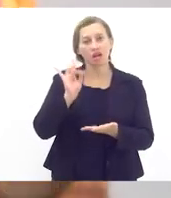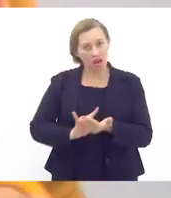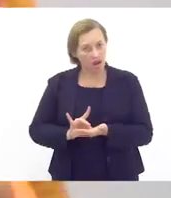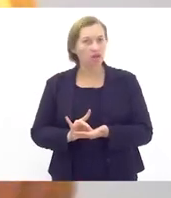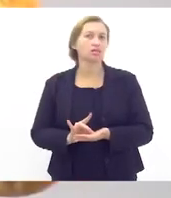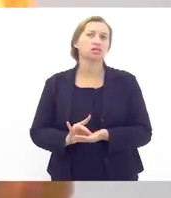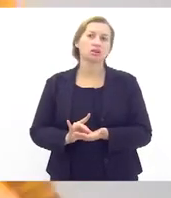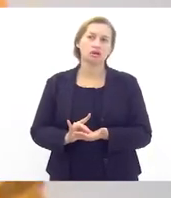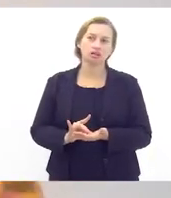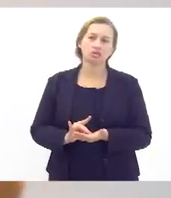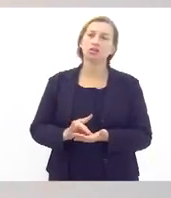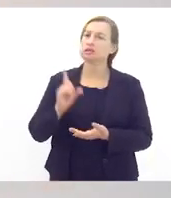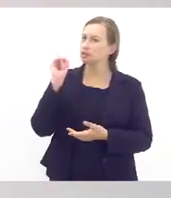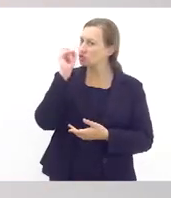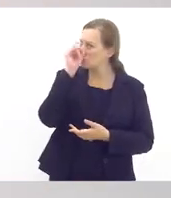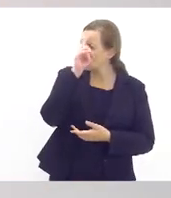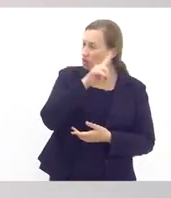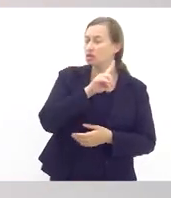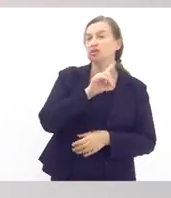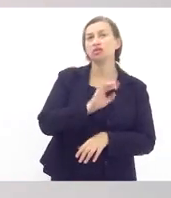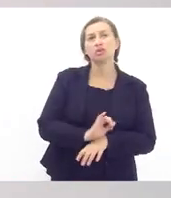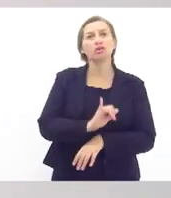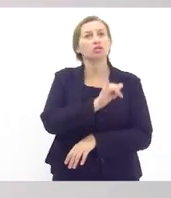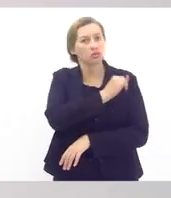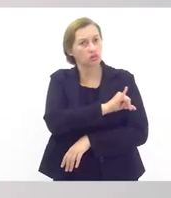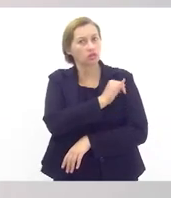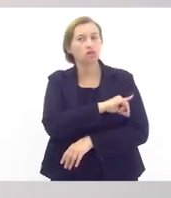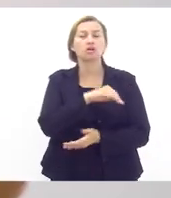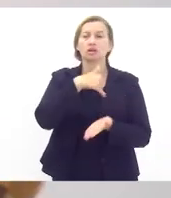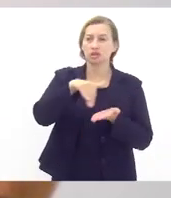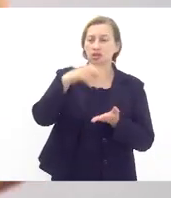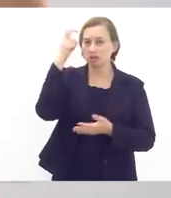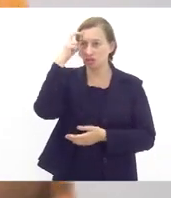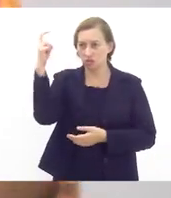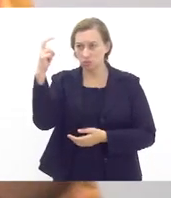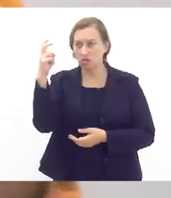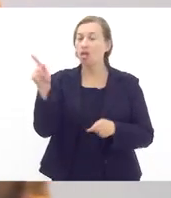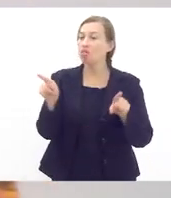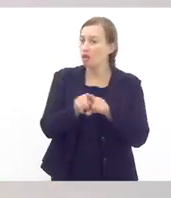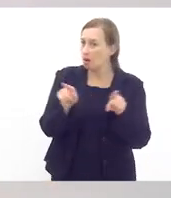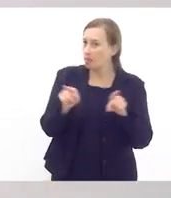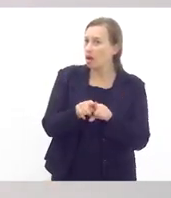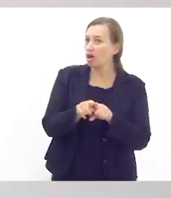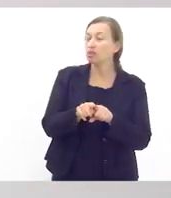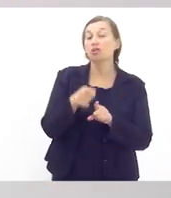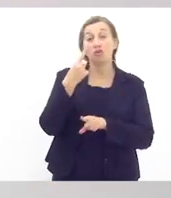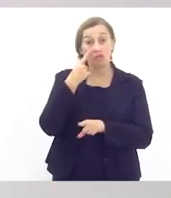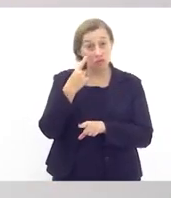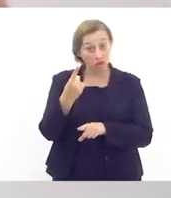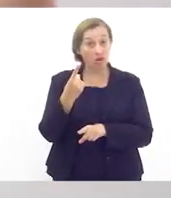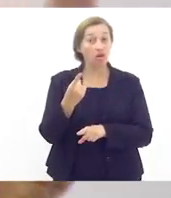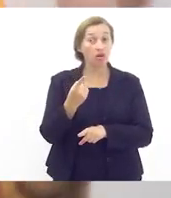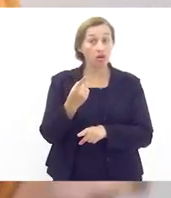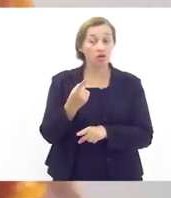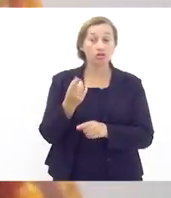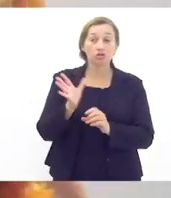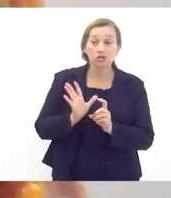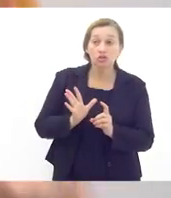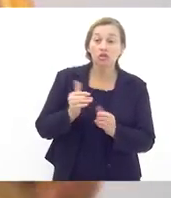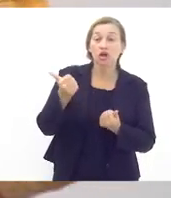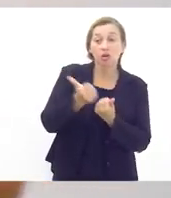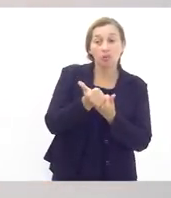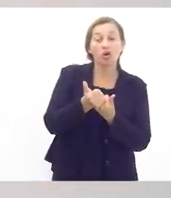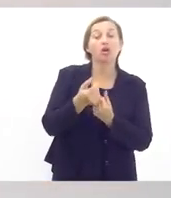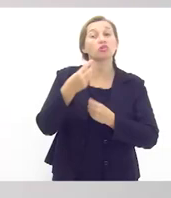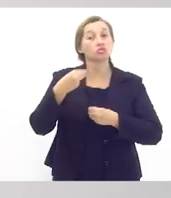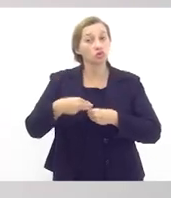que são muito duras no estado do Rio de Janeiro e a secretaria de cultura também se vê nesse lugar de apoiar os